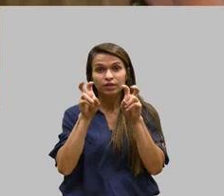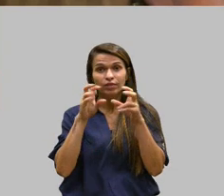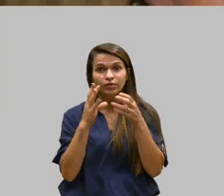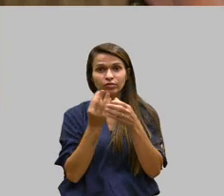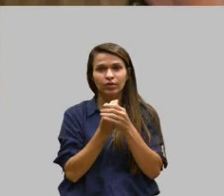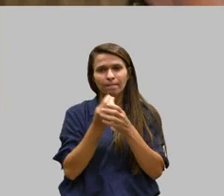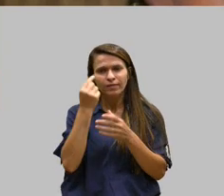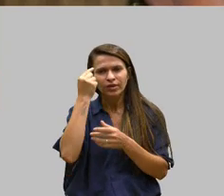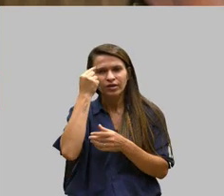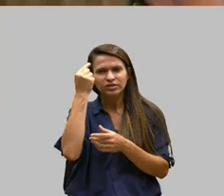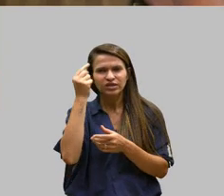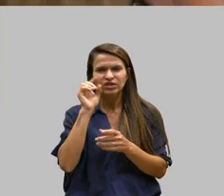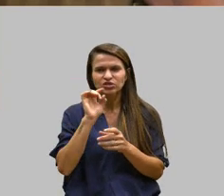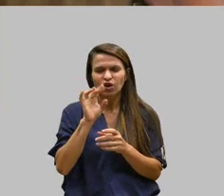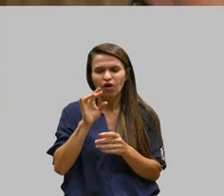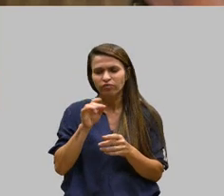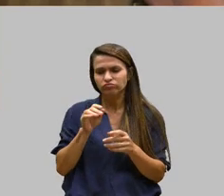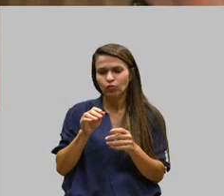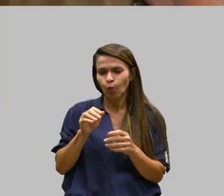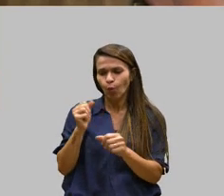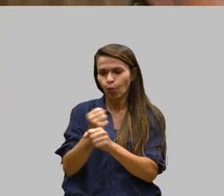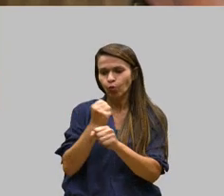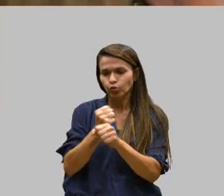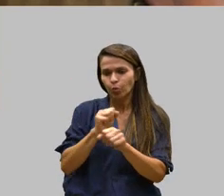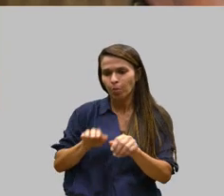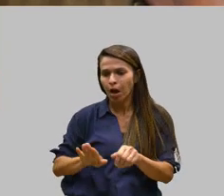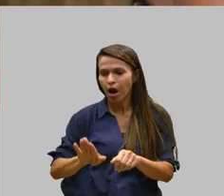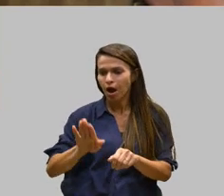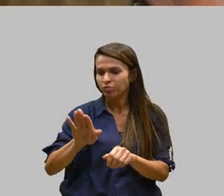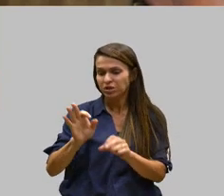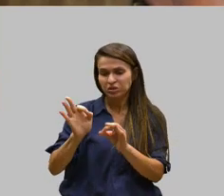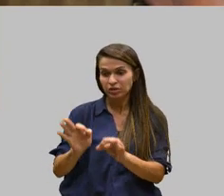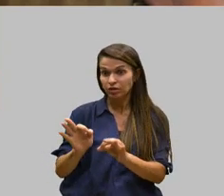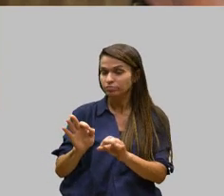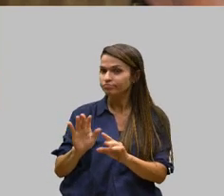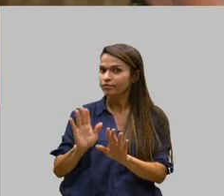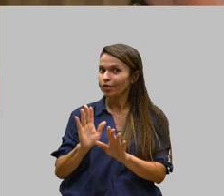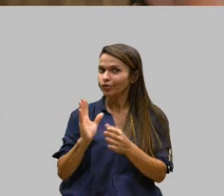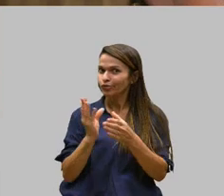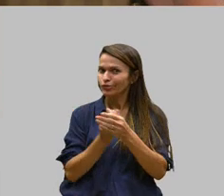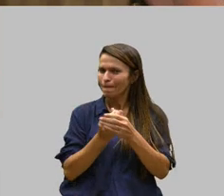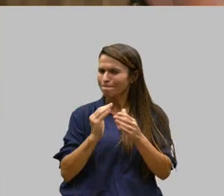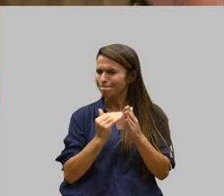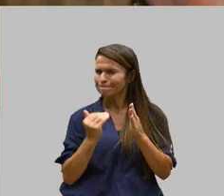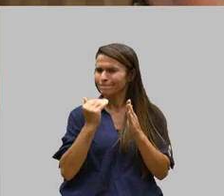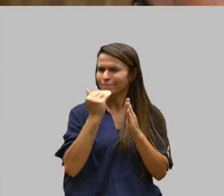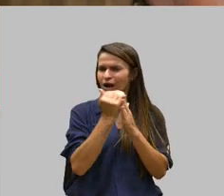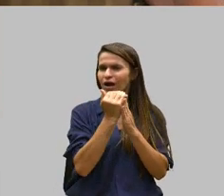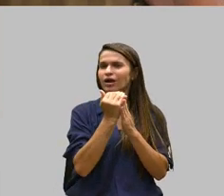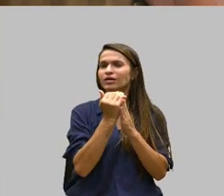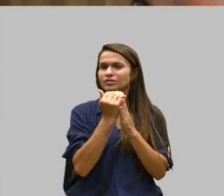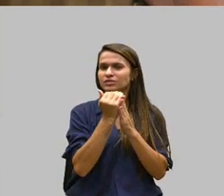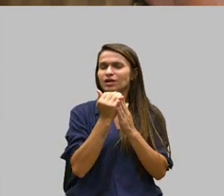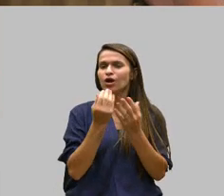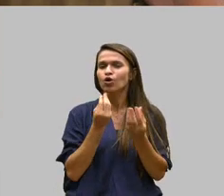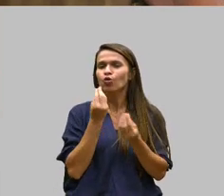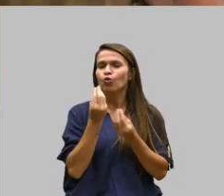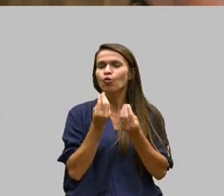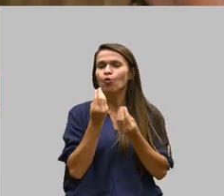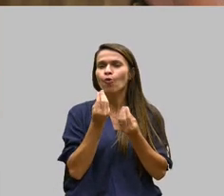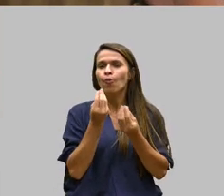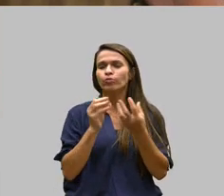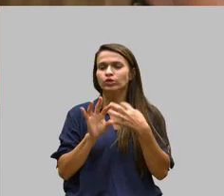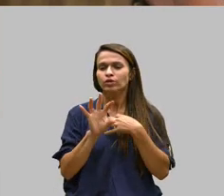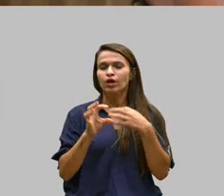fazer uma rampa que tá tudo certo né enquanto inclusão é mais do que isso inclusão sobre Equidade e atitude